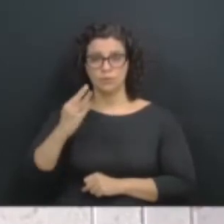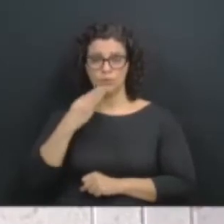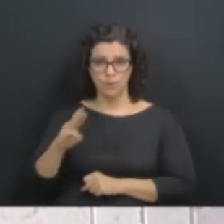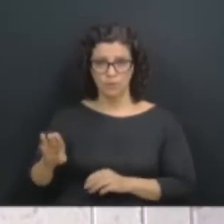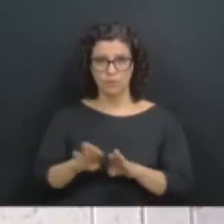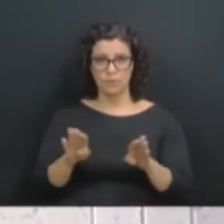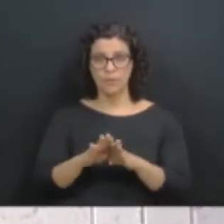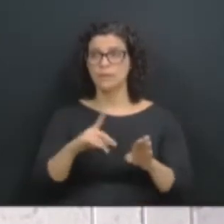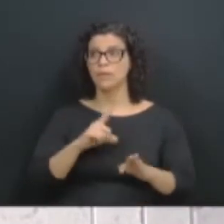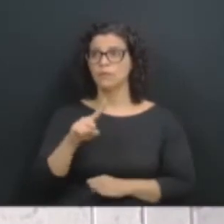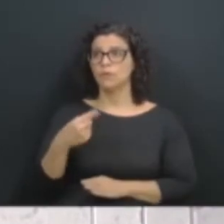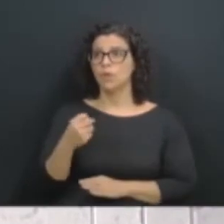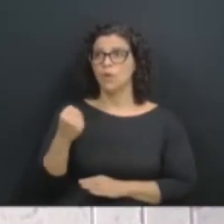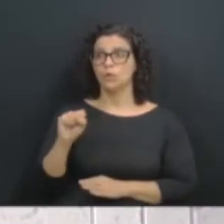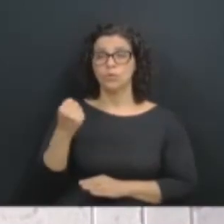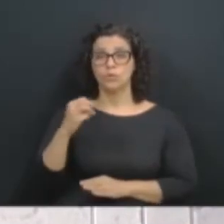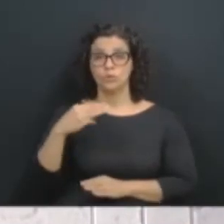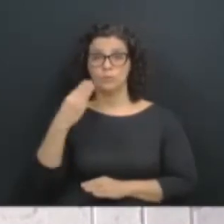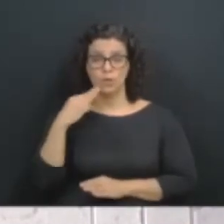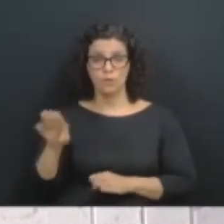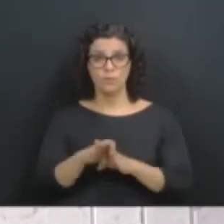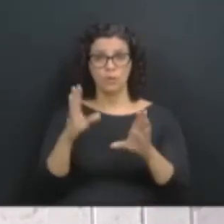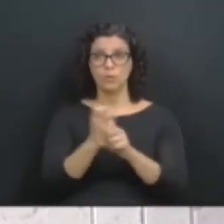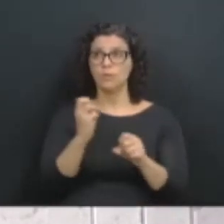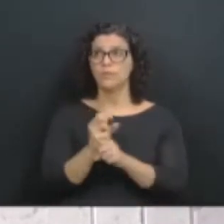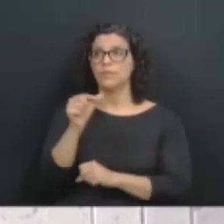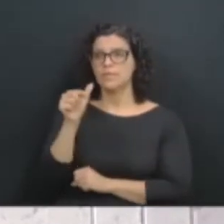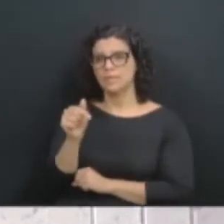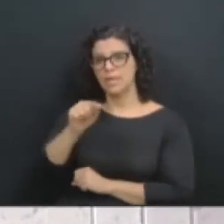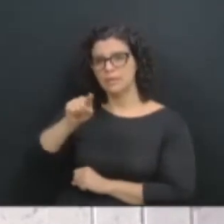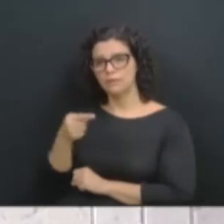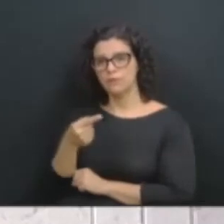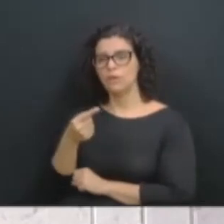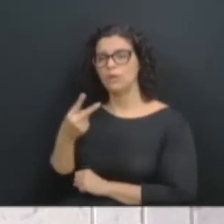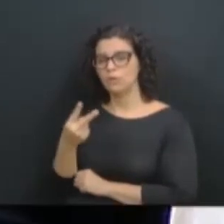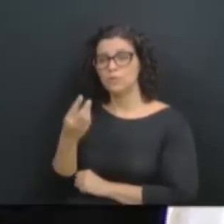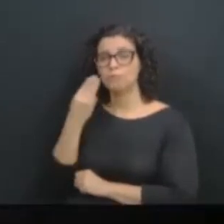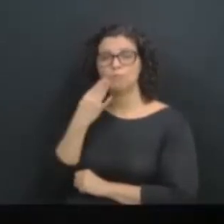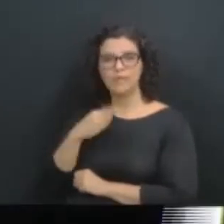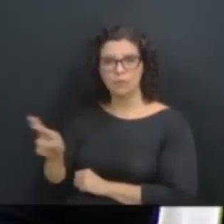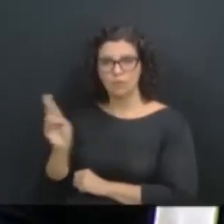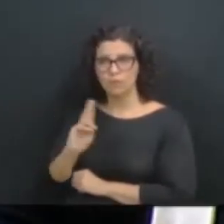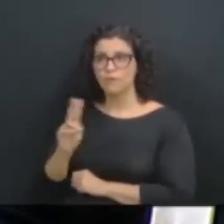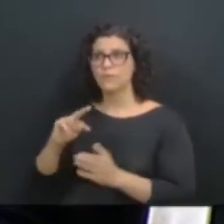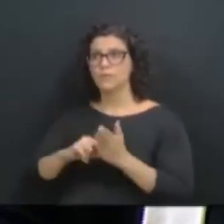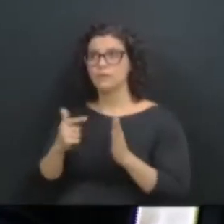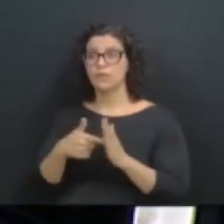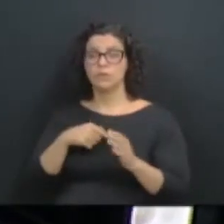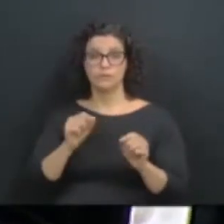excesso de arrecadação, com mais 800 milhões, perfazendo 7,2 bilhões de reais. Ou seja,